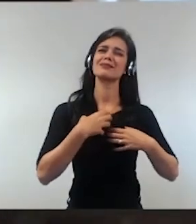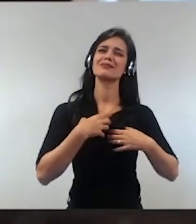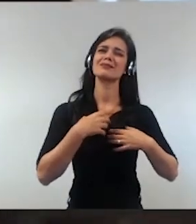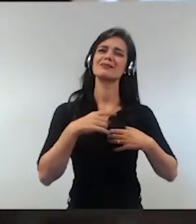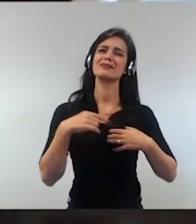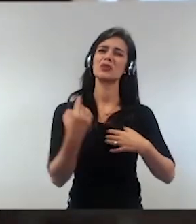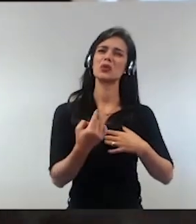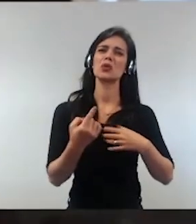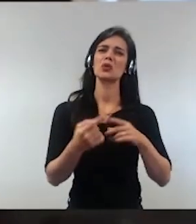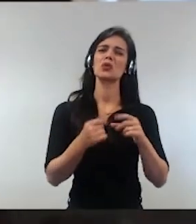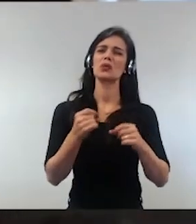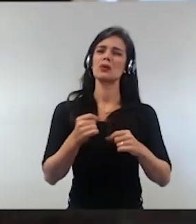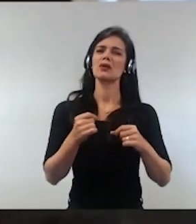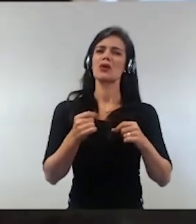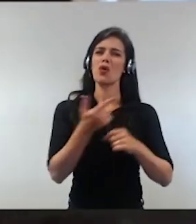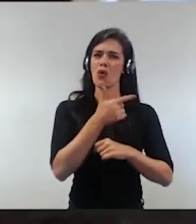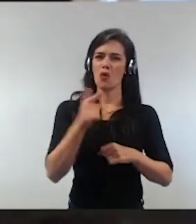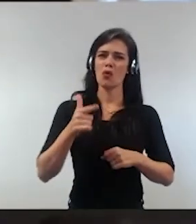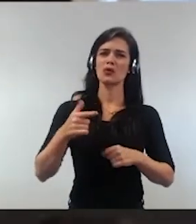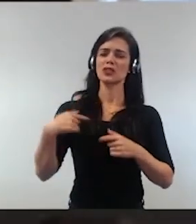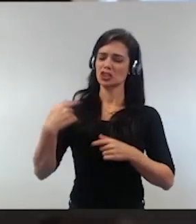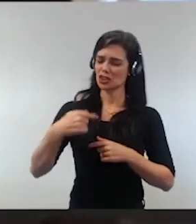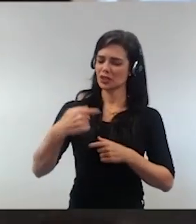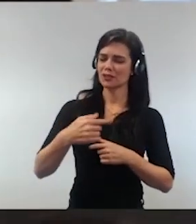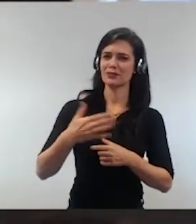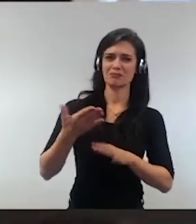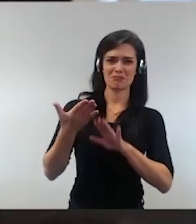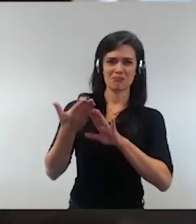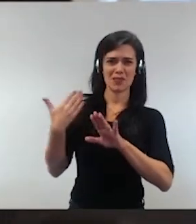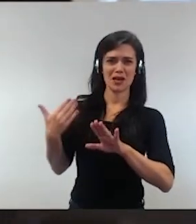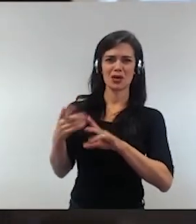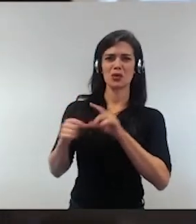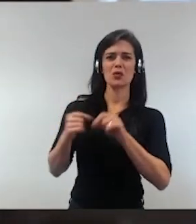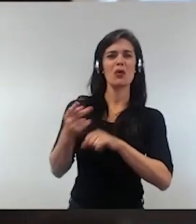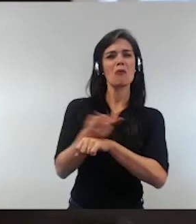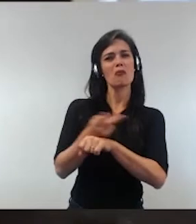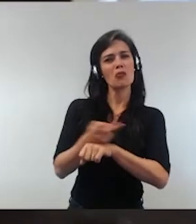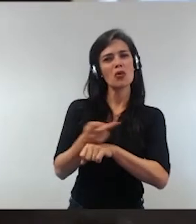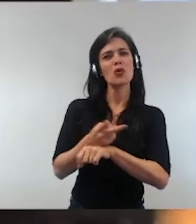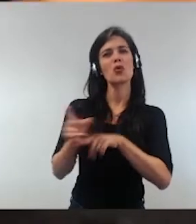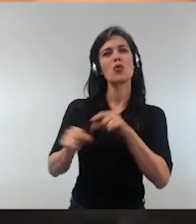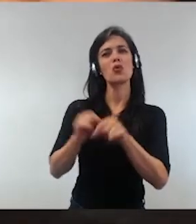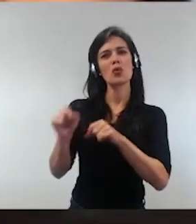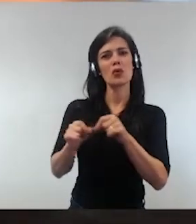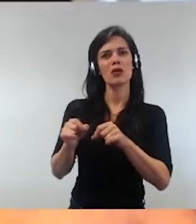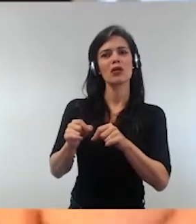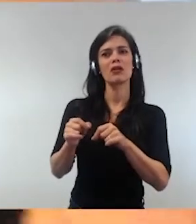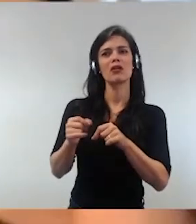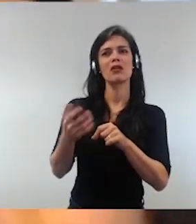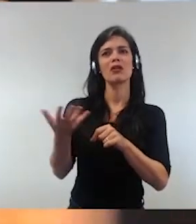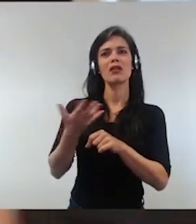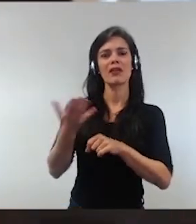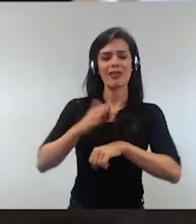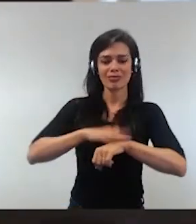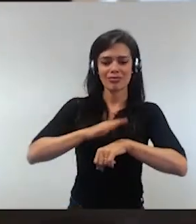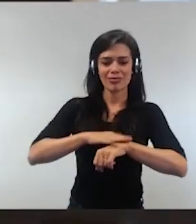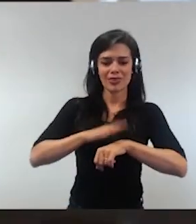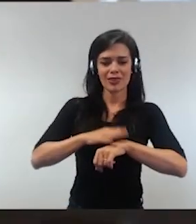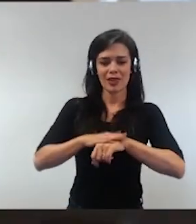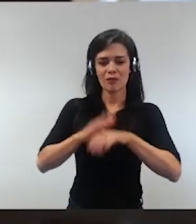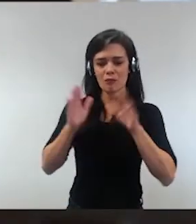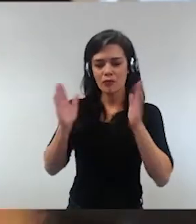gerações um pouco acima de mim também, das gerações que vêm vindo, de uma procura a todo momento de estar usando o seu tempo para algum